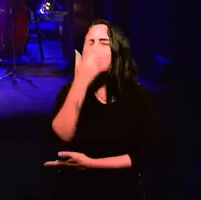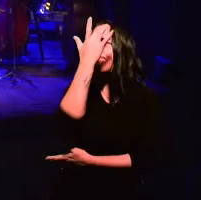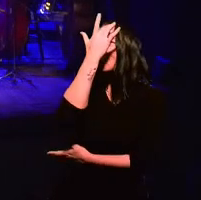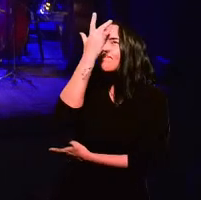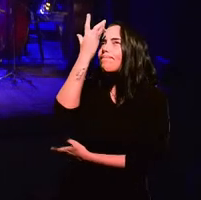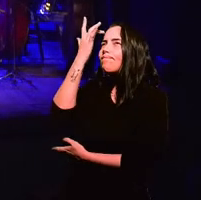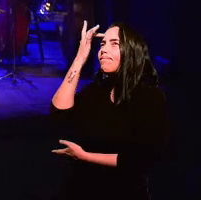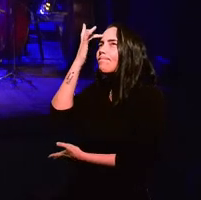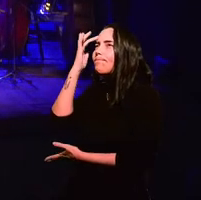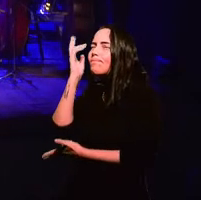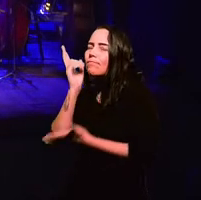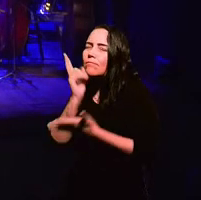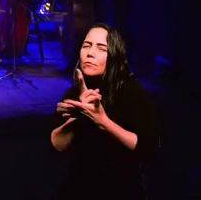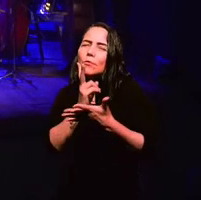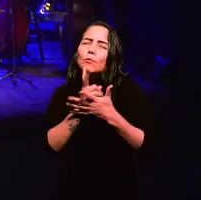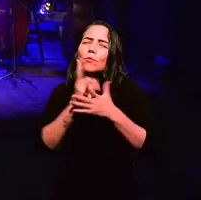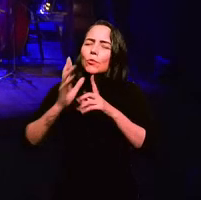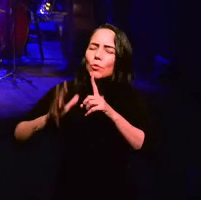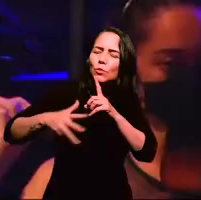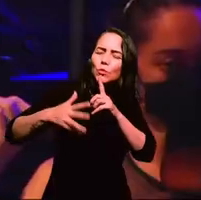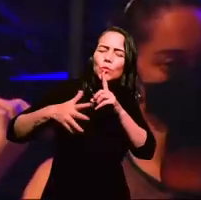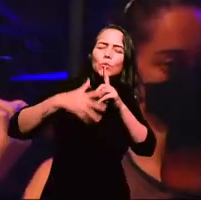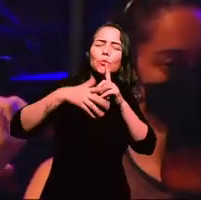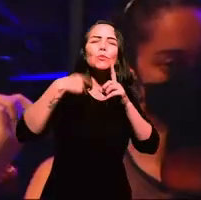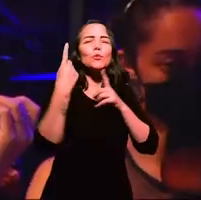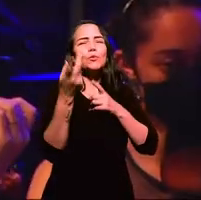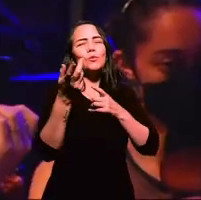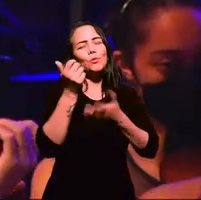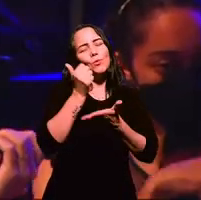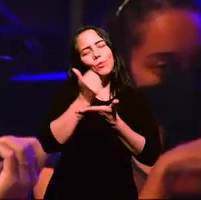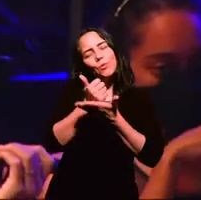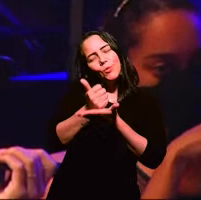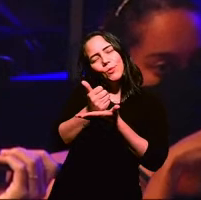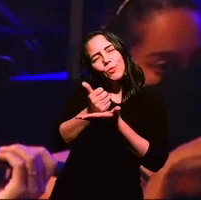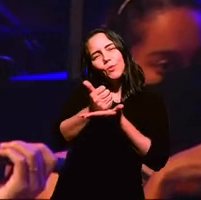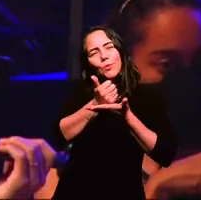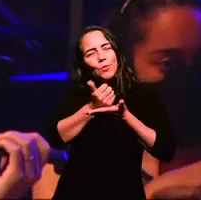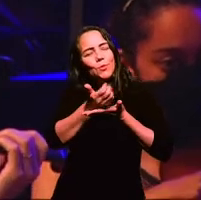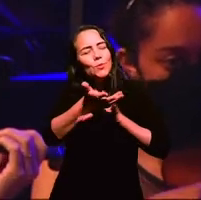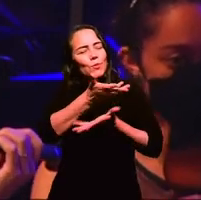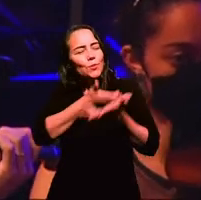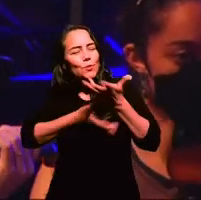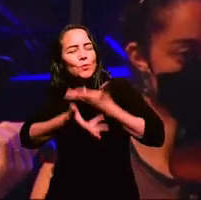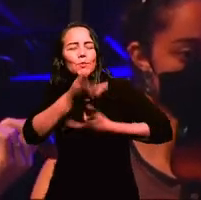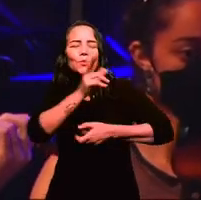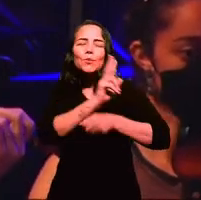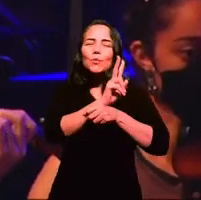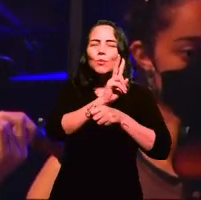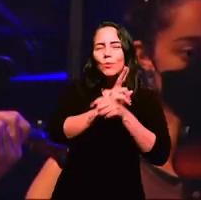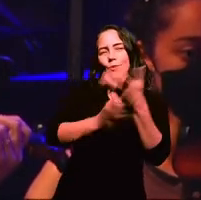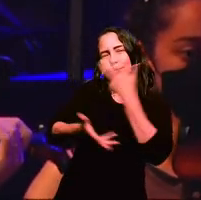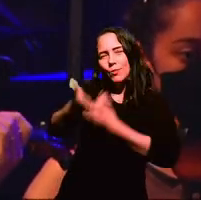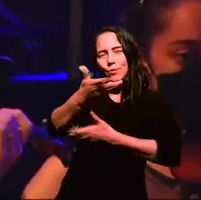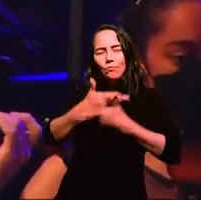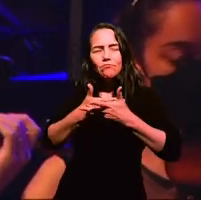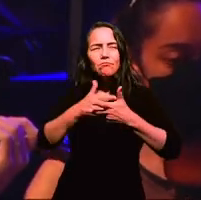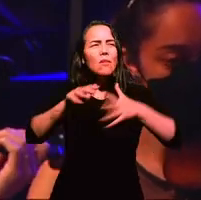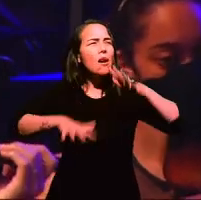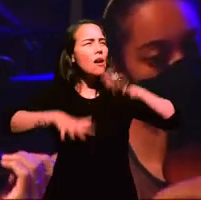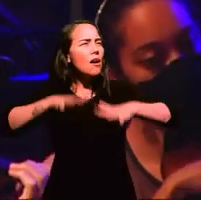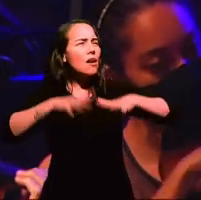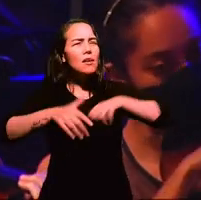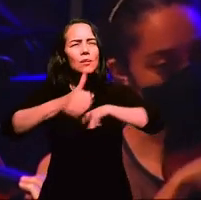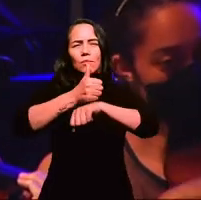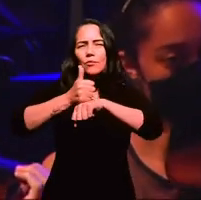mental e buscar o que nos motiva a cuidar do próximo. Muitas vezes, profissionais da saúde